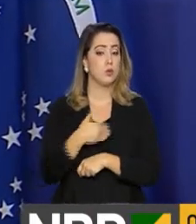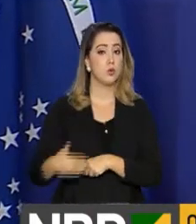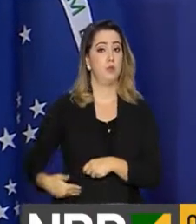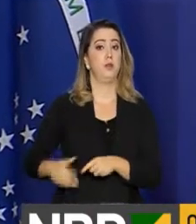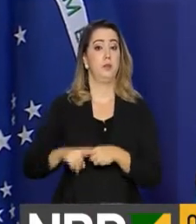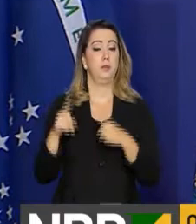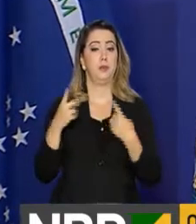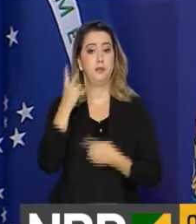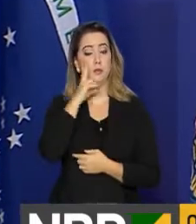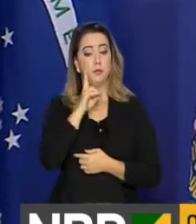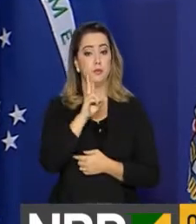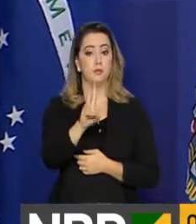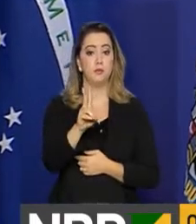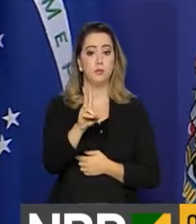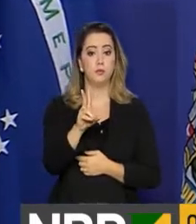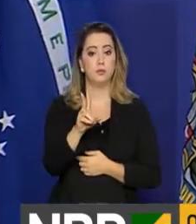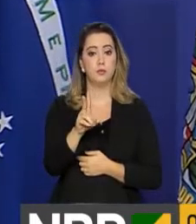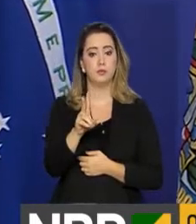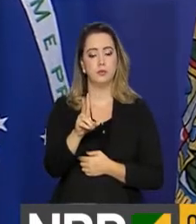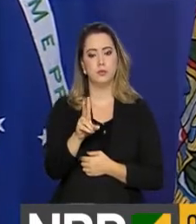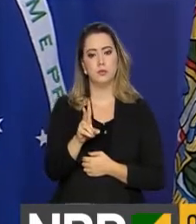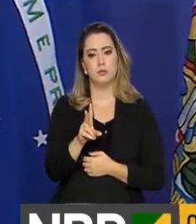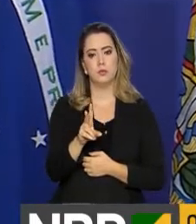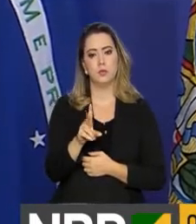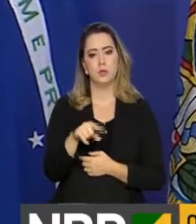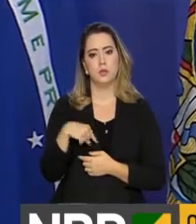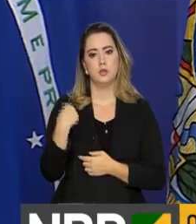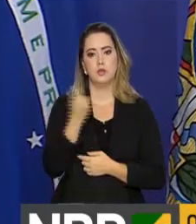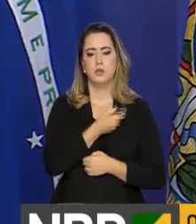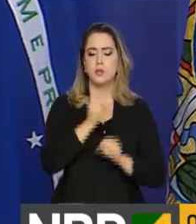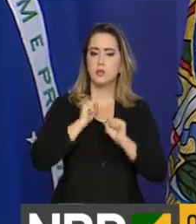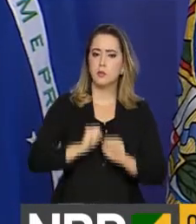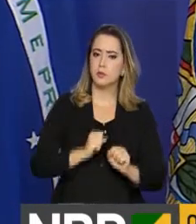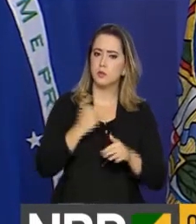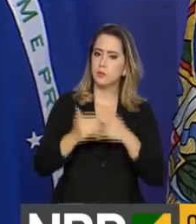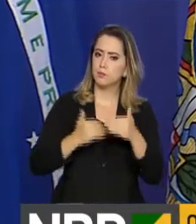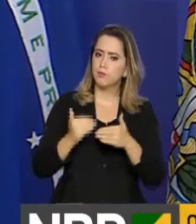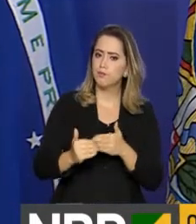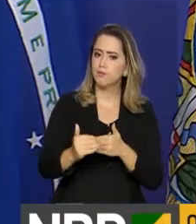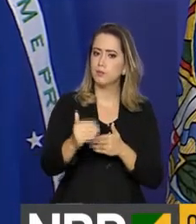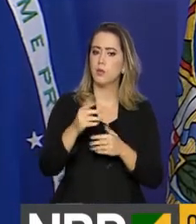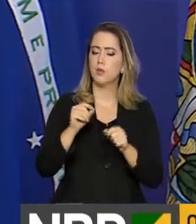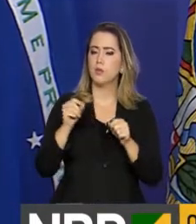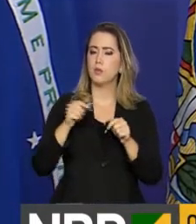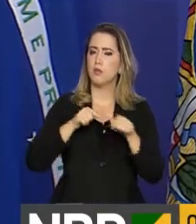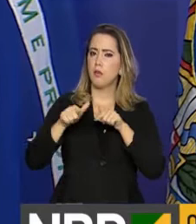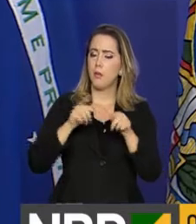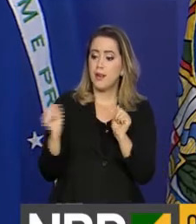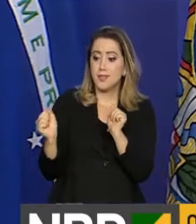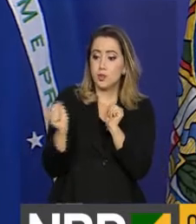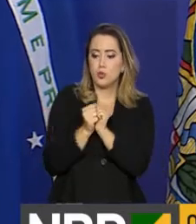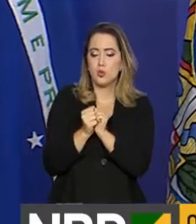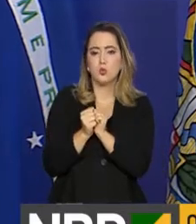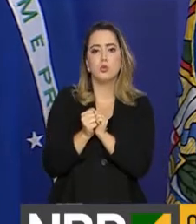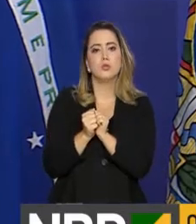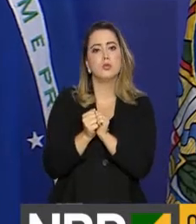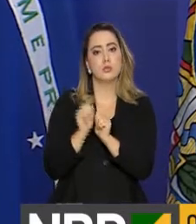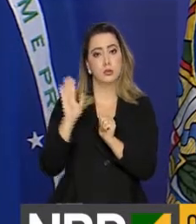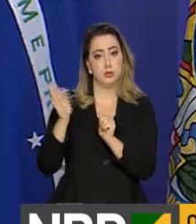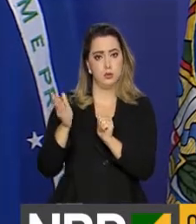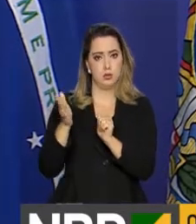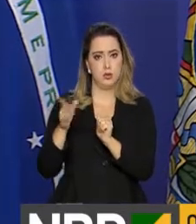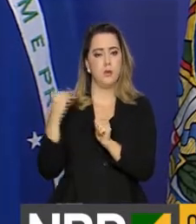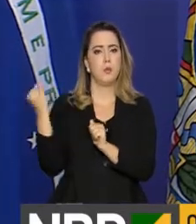que nós todos podemos fazer muita coisa juntos e já temos